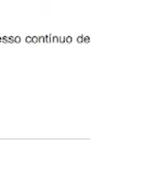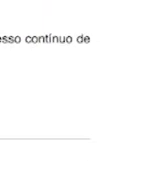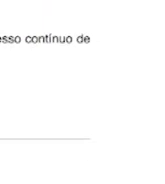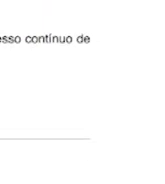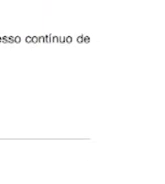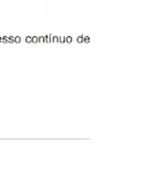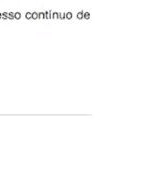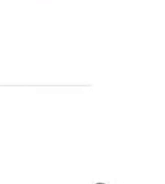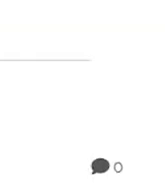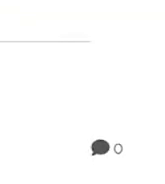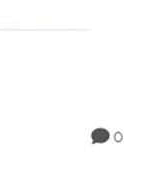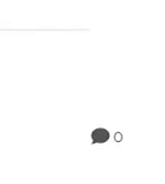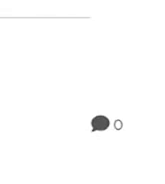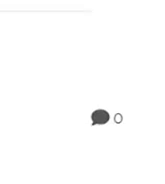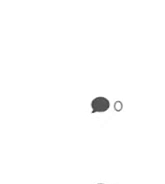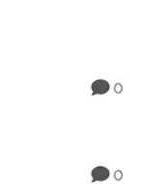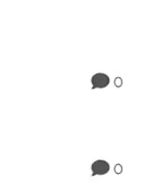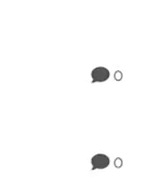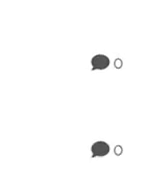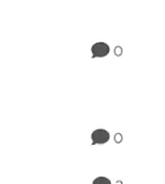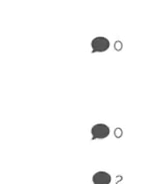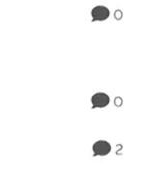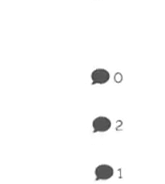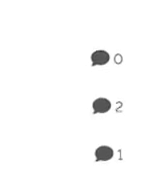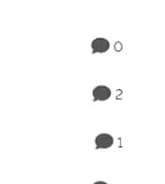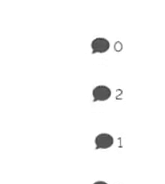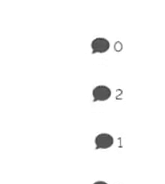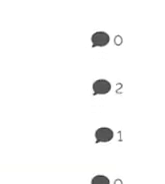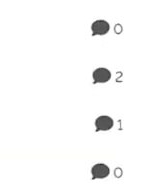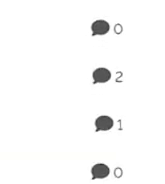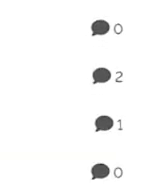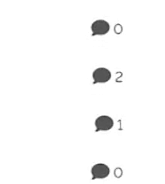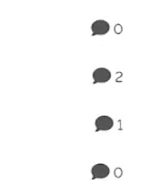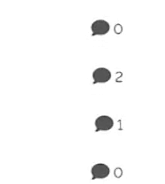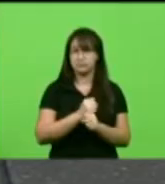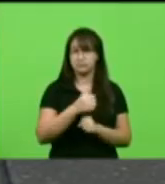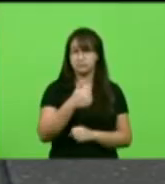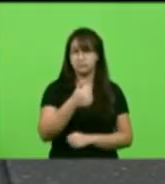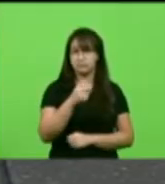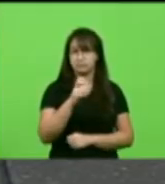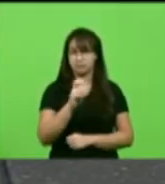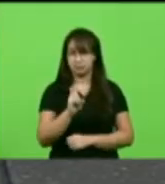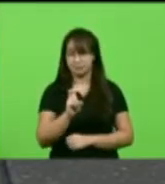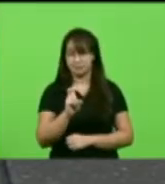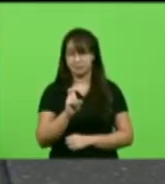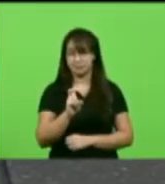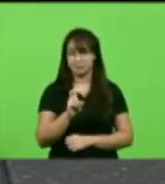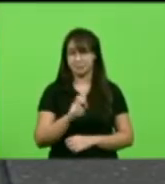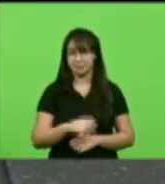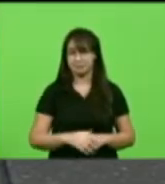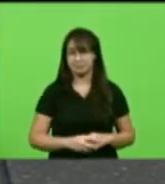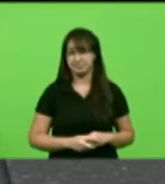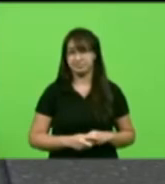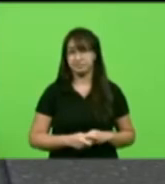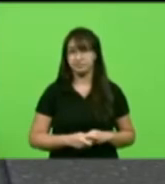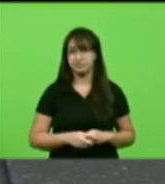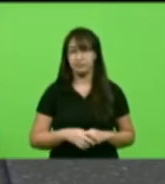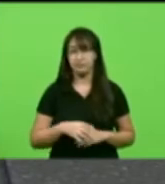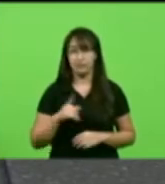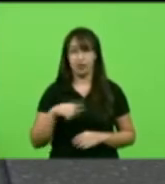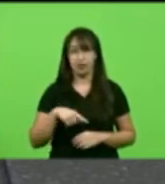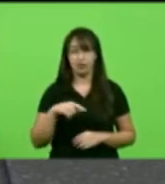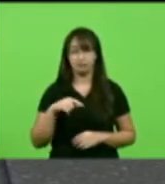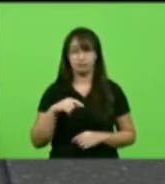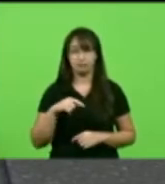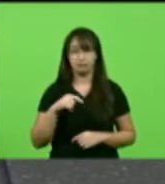Ministério da infraestrutura e fica aberta para sugestões até 30 de Abreu toma grande oportunidade